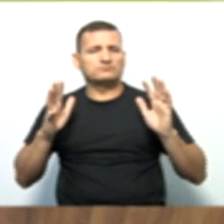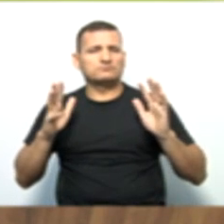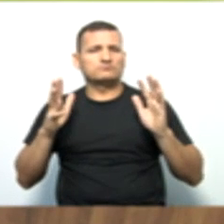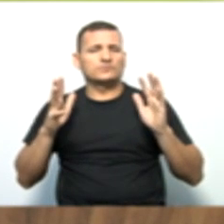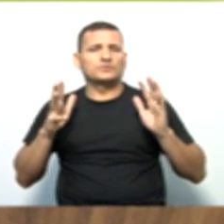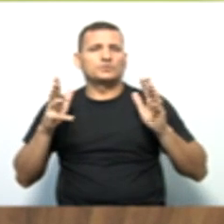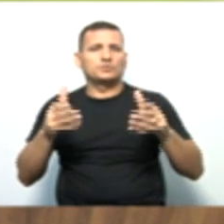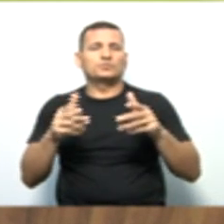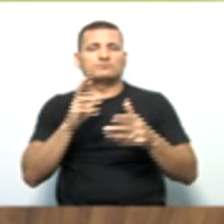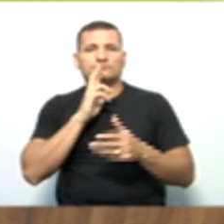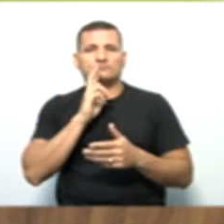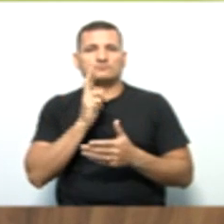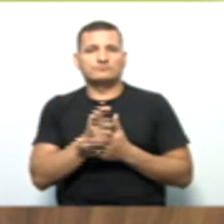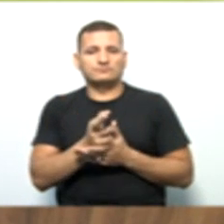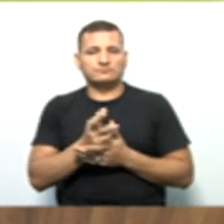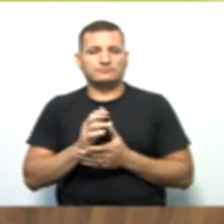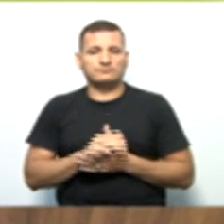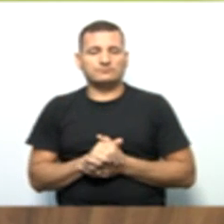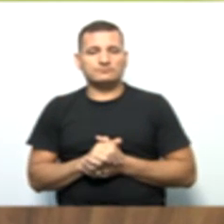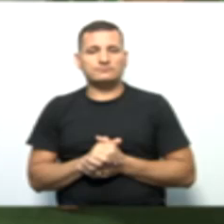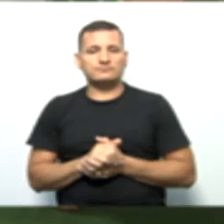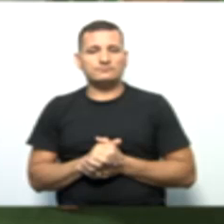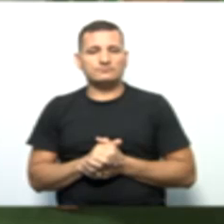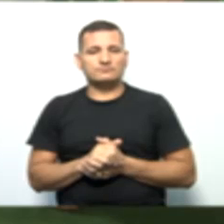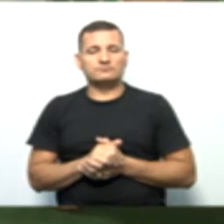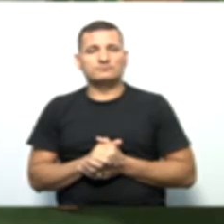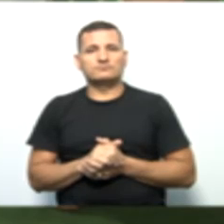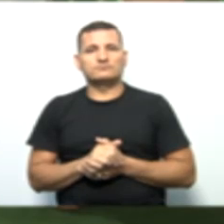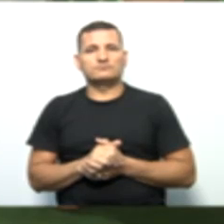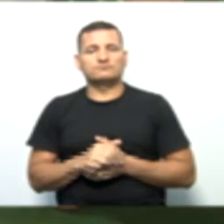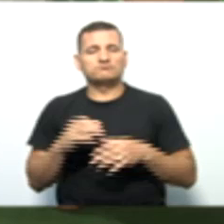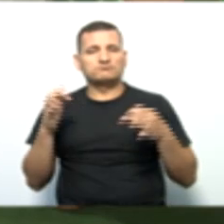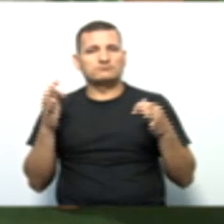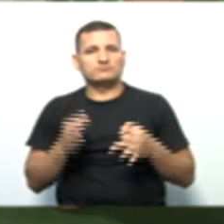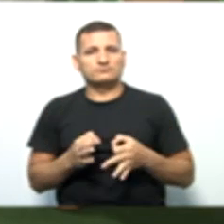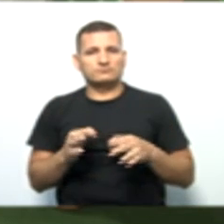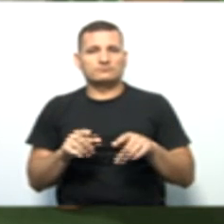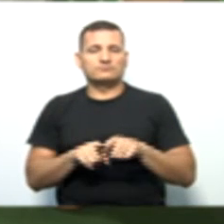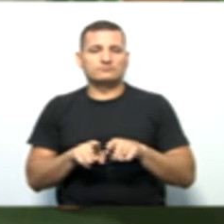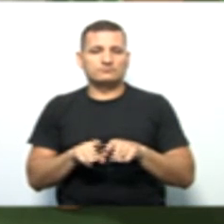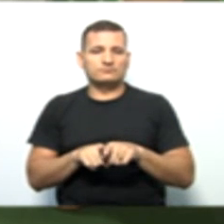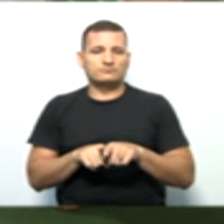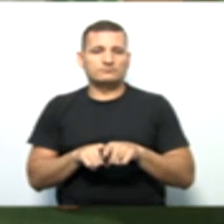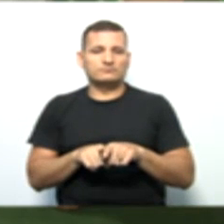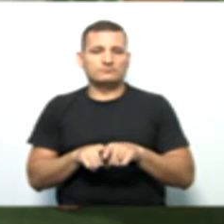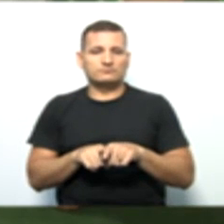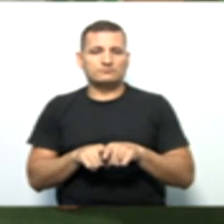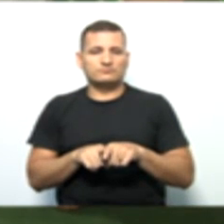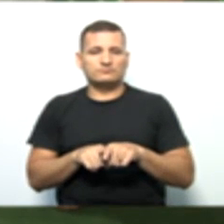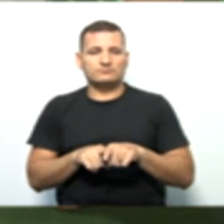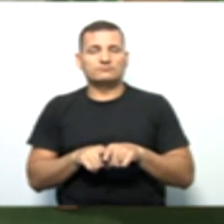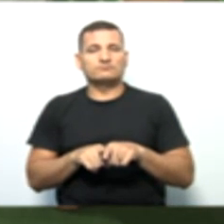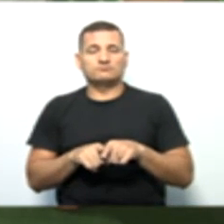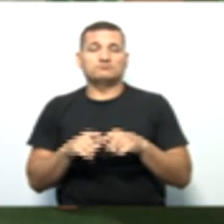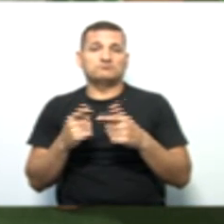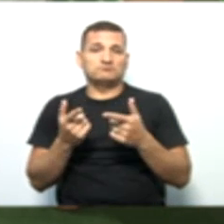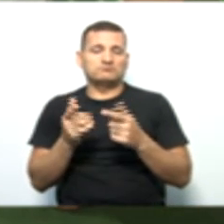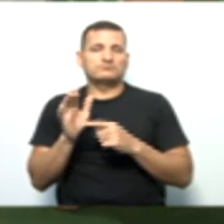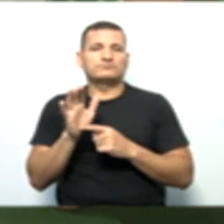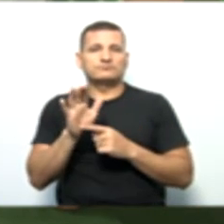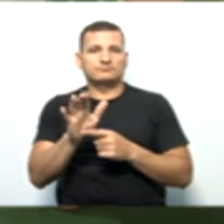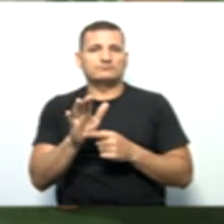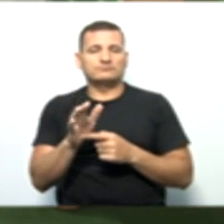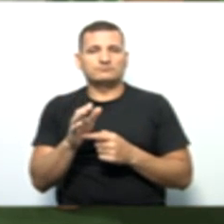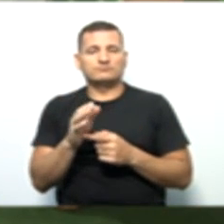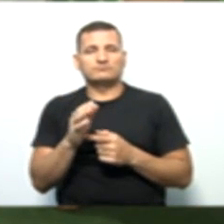né, professor? A mesma, né? E correta também. E correto, né, gente? É o que a gente trouxe aqui, realmente está bem parecido,